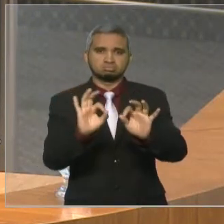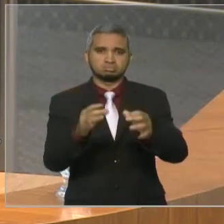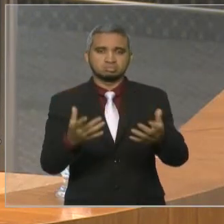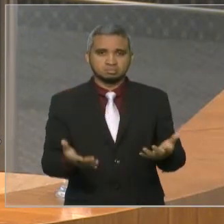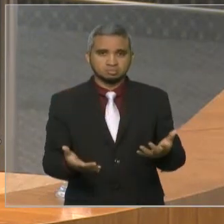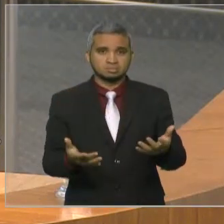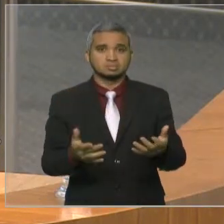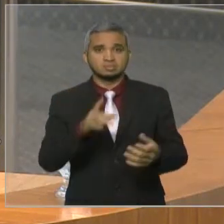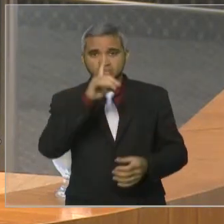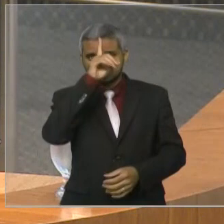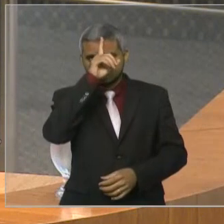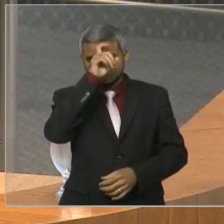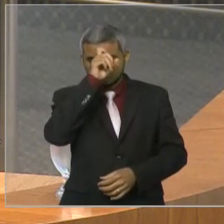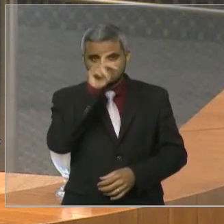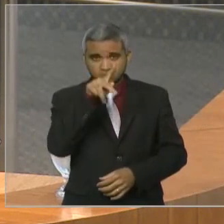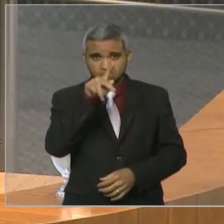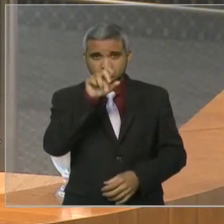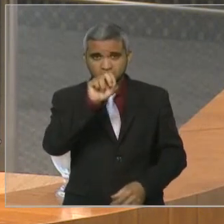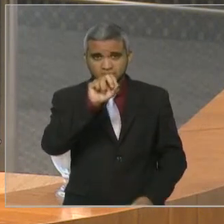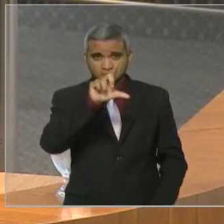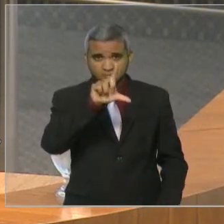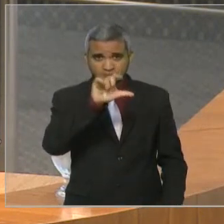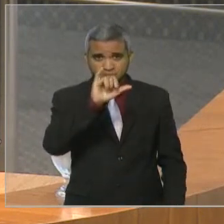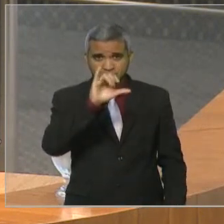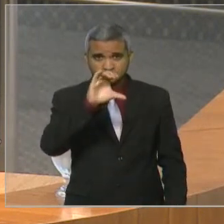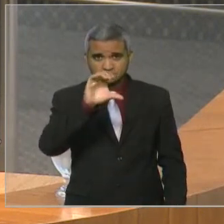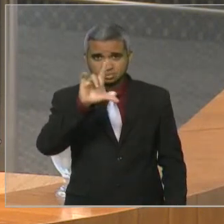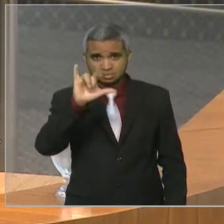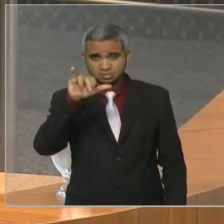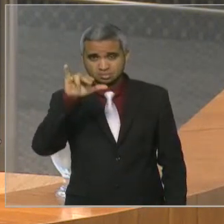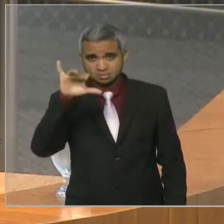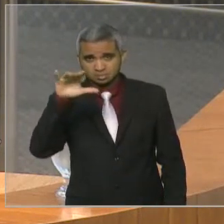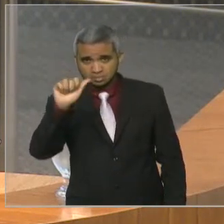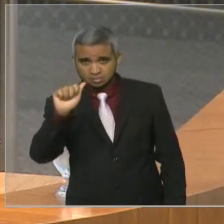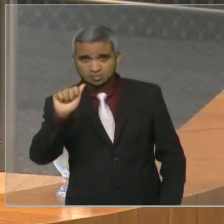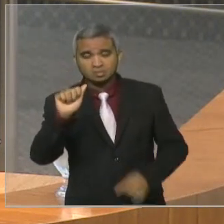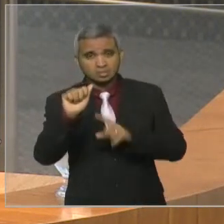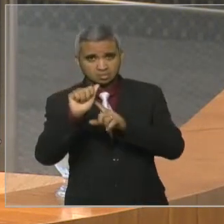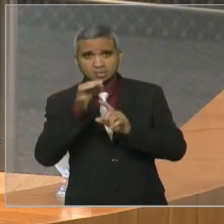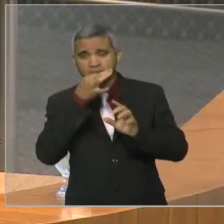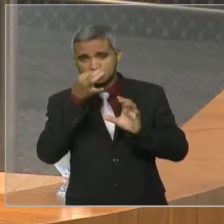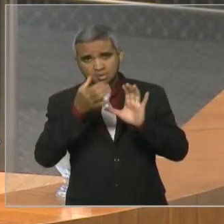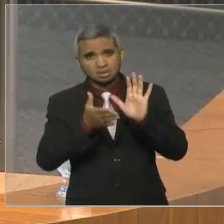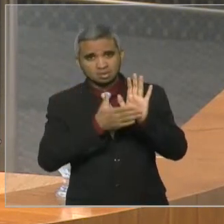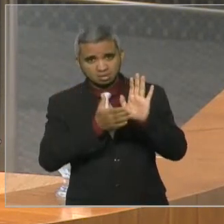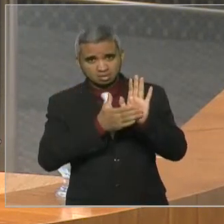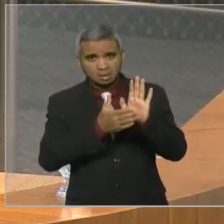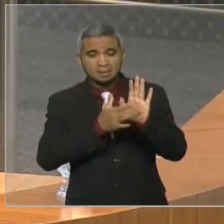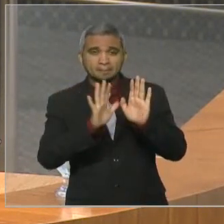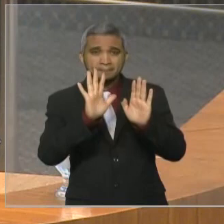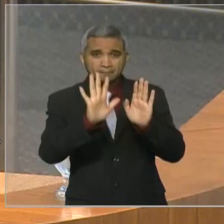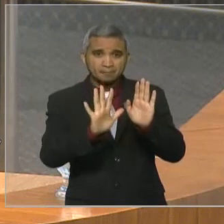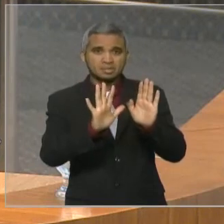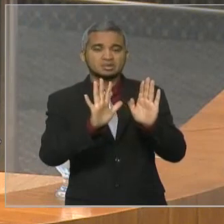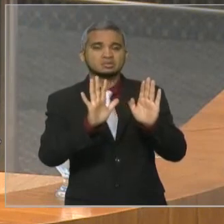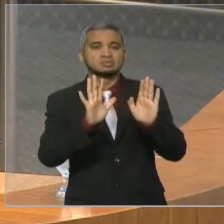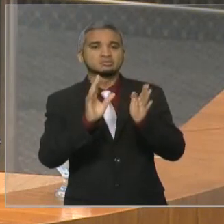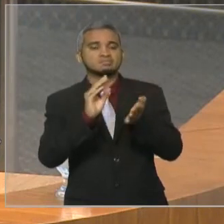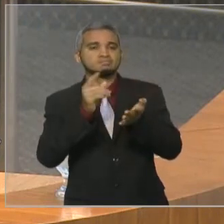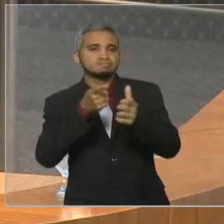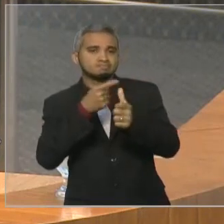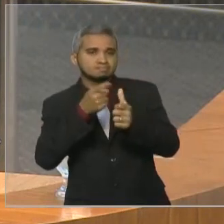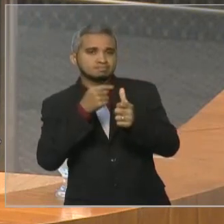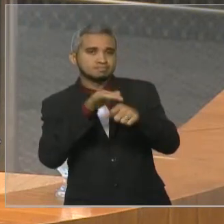policlínica, é uma proposta, mas isso também está sendo discutido com os secretários da região de saúde. Além também que ontem surgiu uma nova proposta